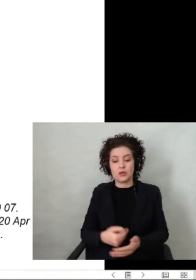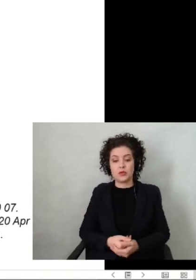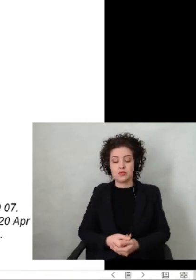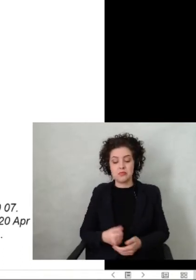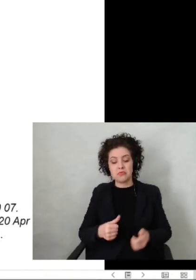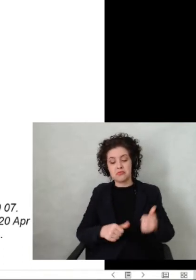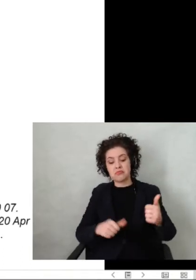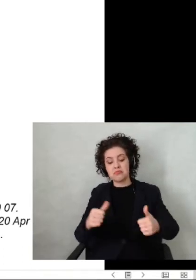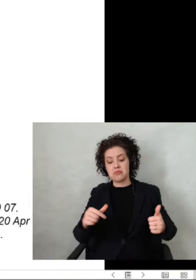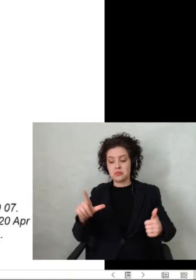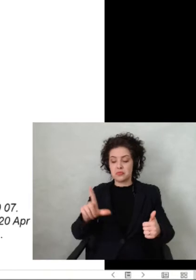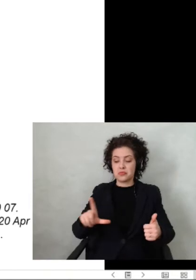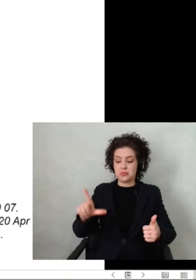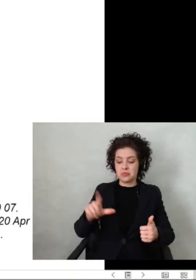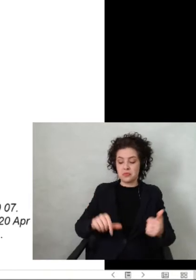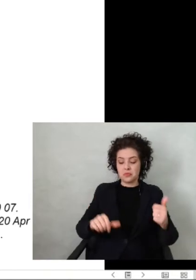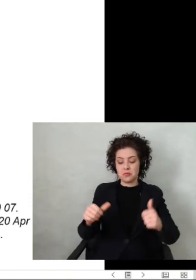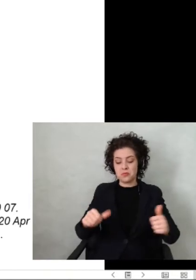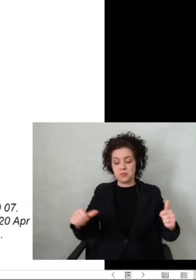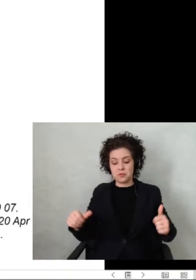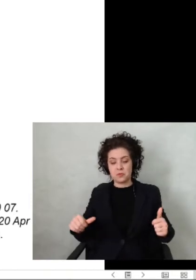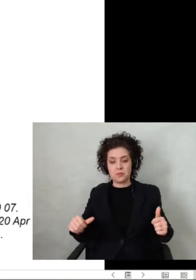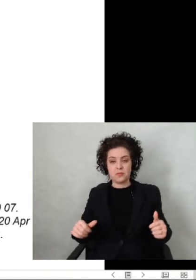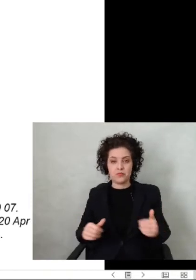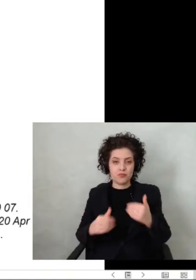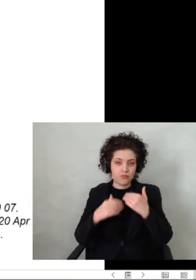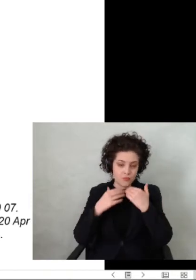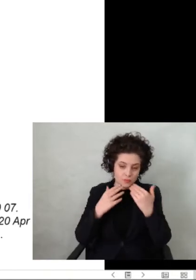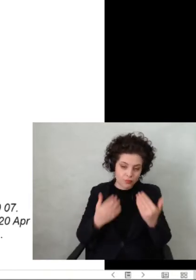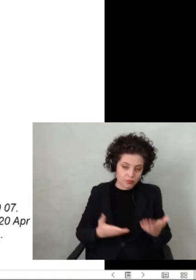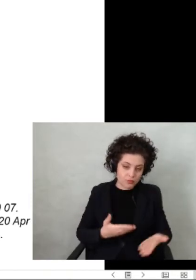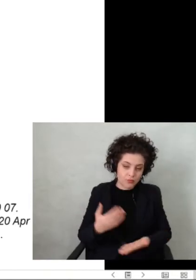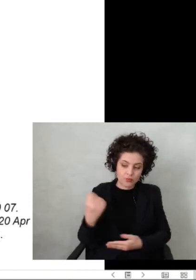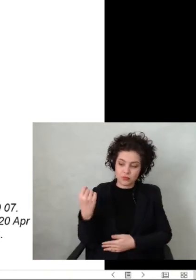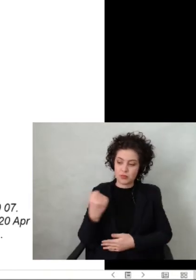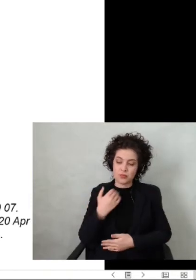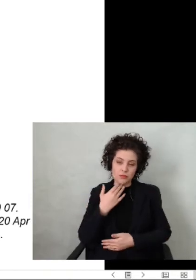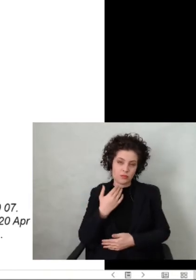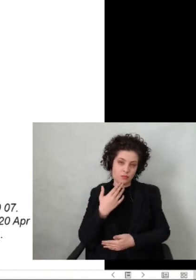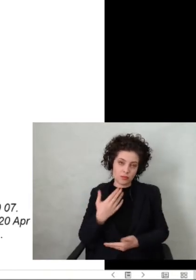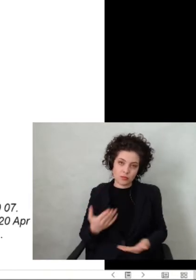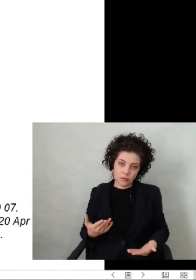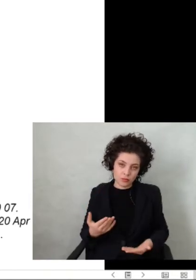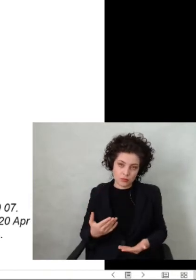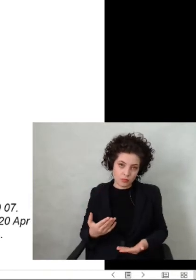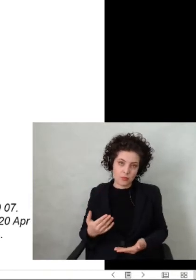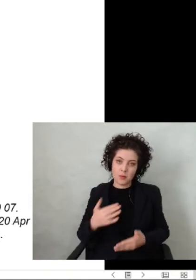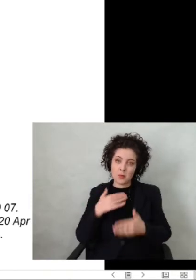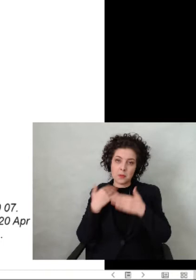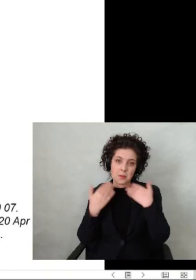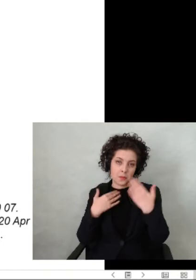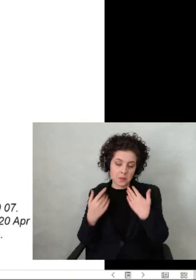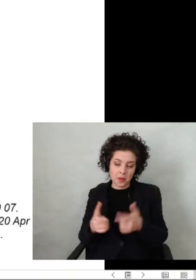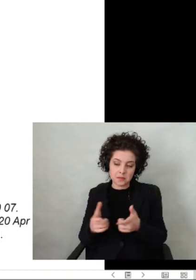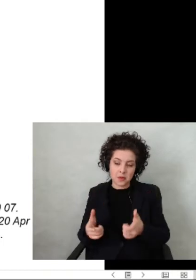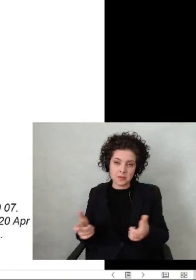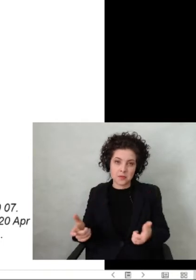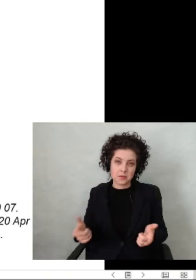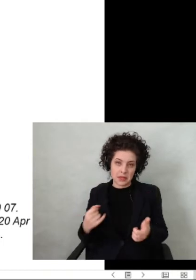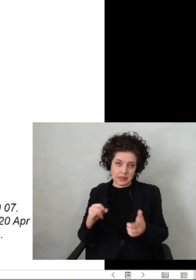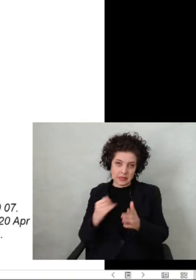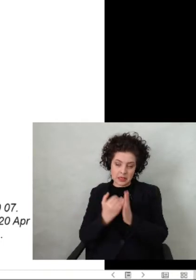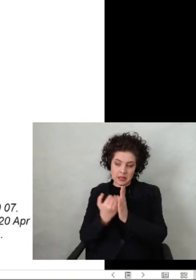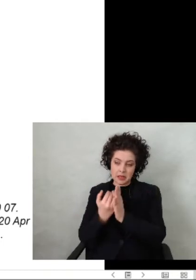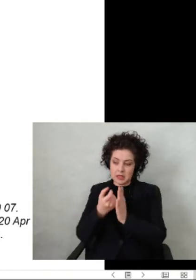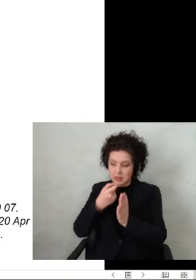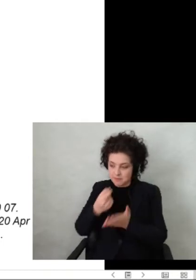literatura, ela não serviu para tratar paciente grave, ela aumentou a mortalidade quando a dose foi mais alta, ela